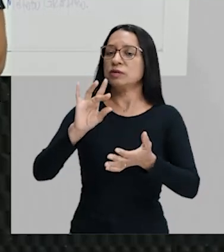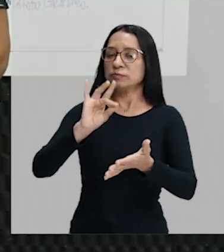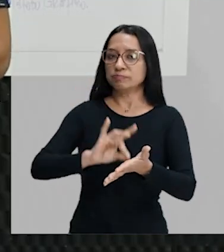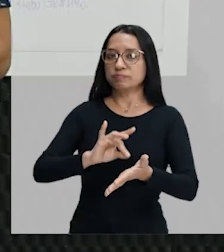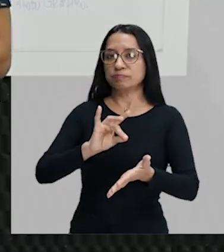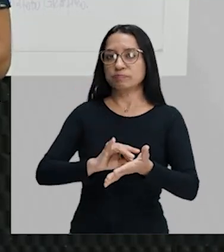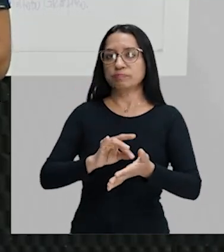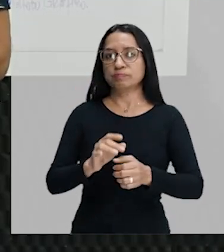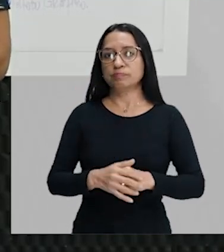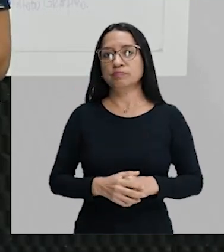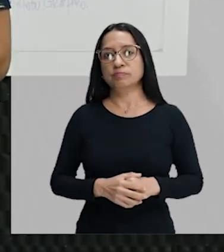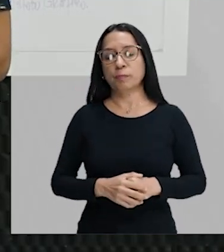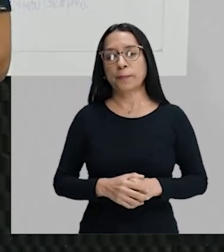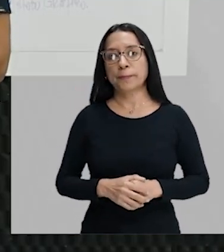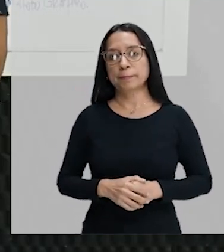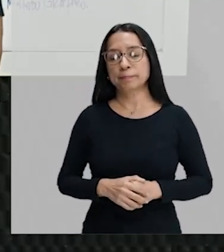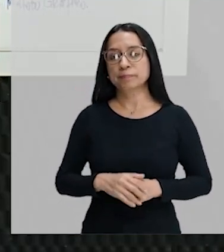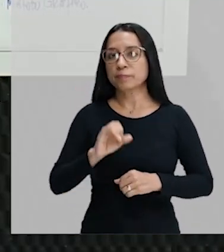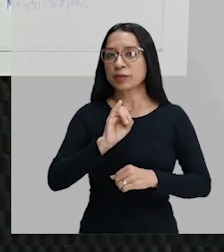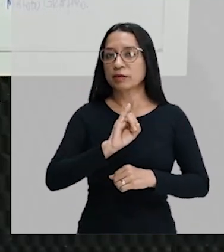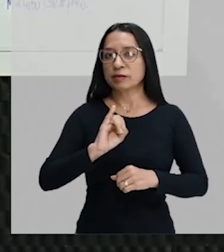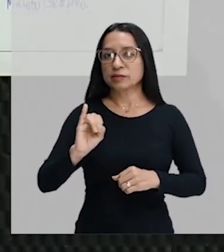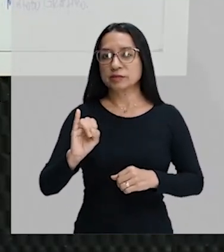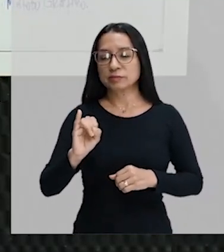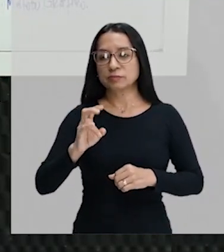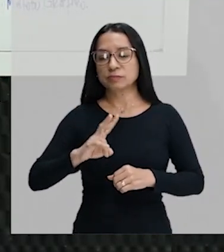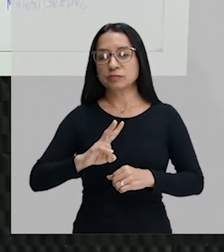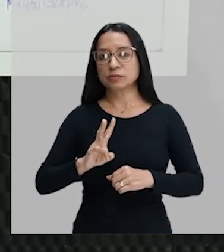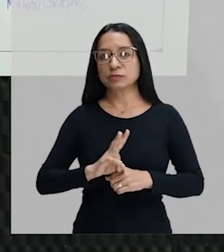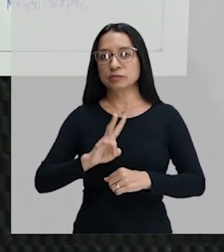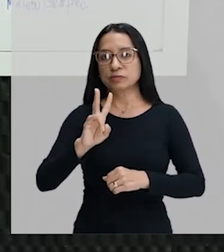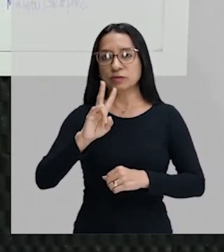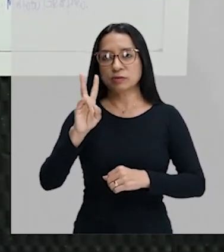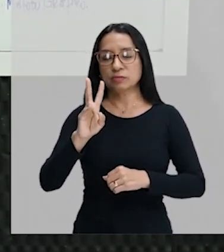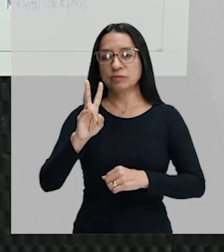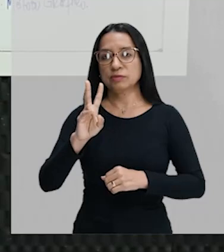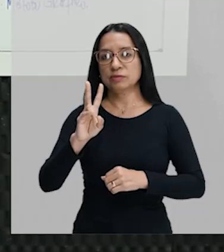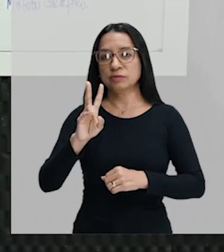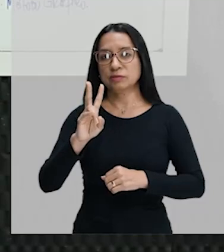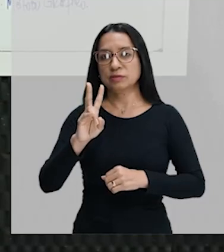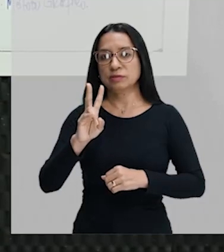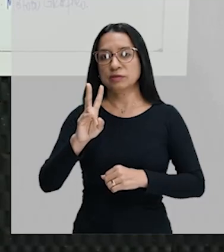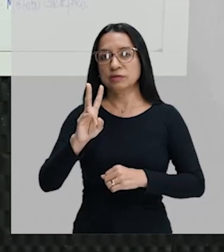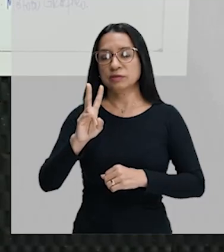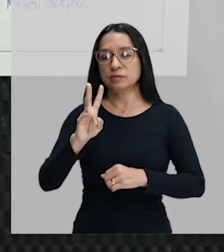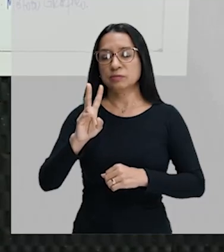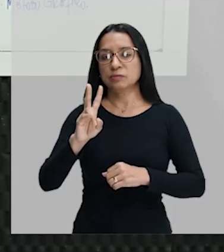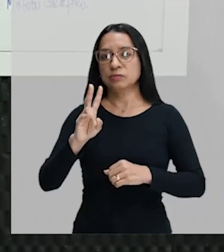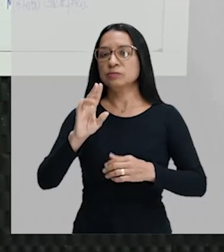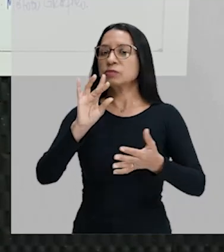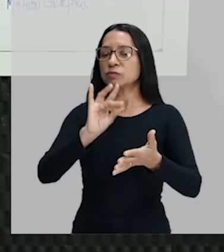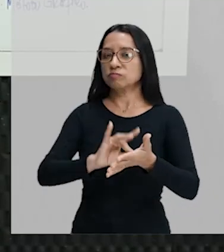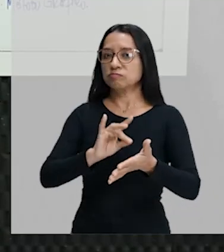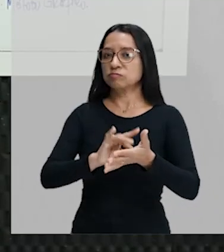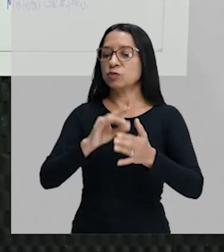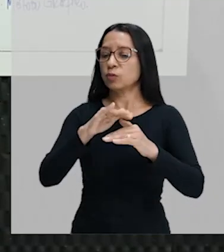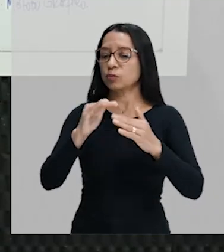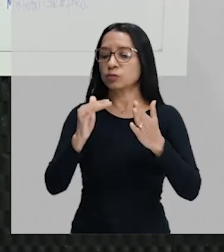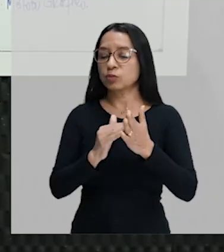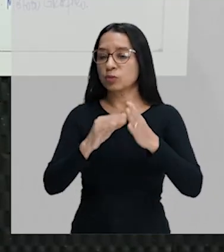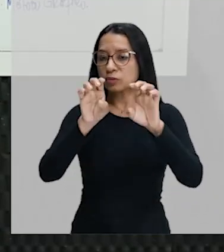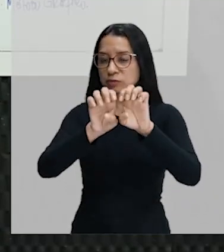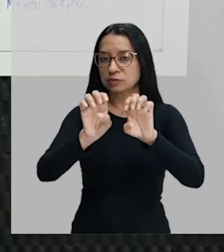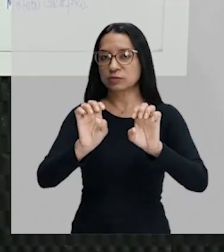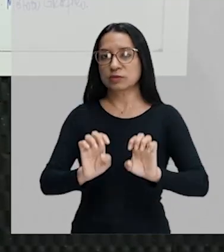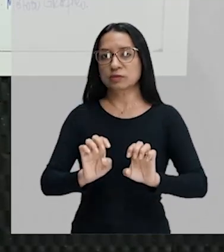as equações. Se os valores satisfizerem todas, se encontrar uma identidade em todas